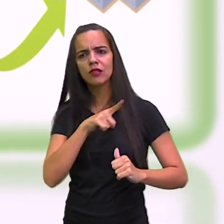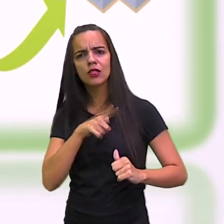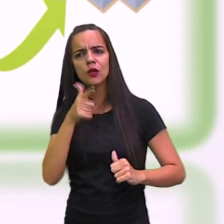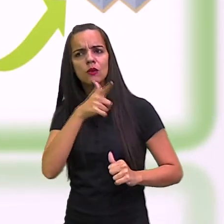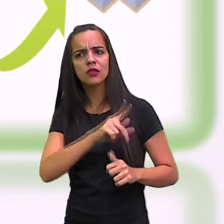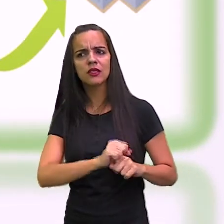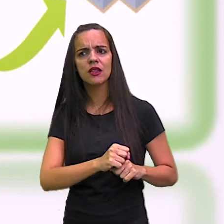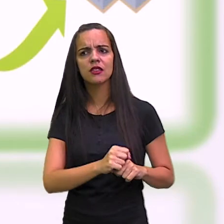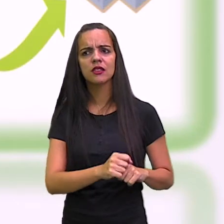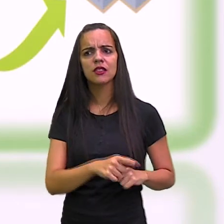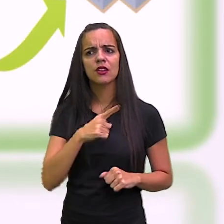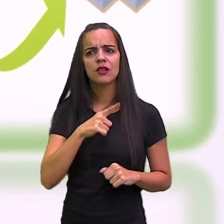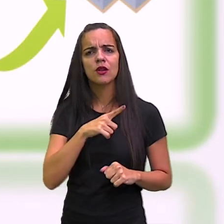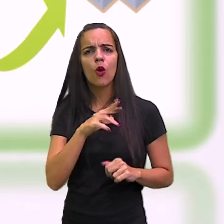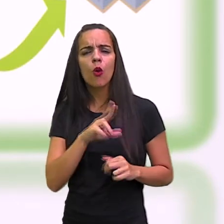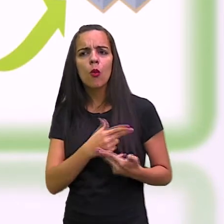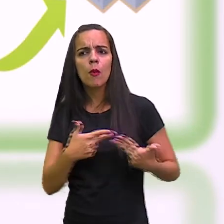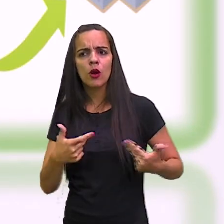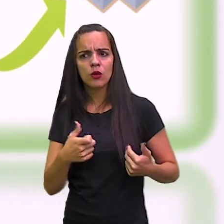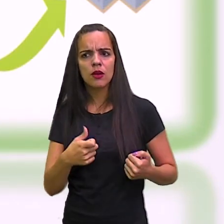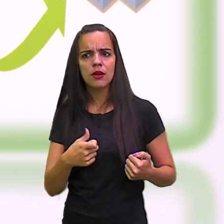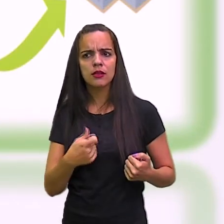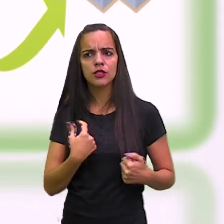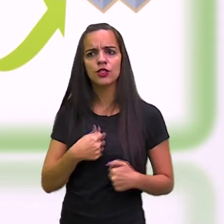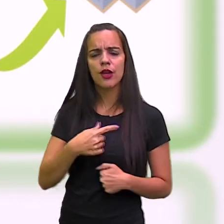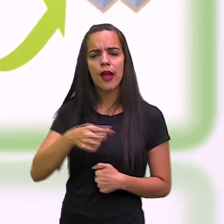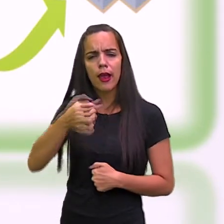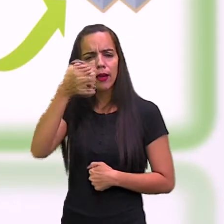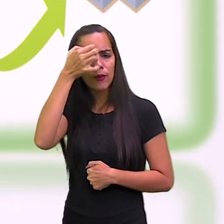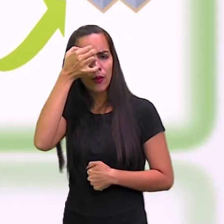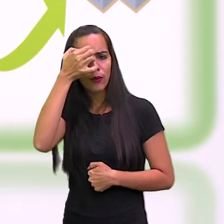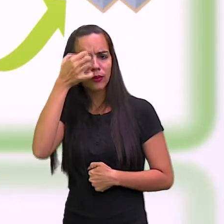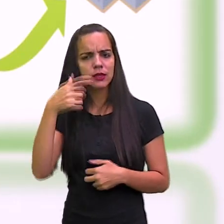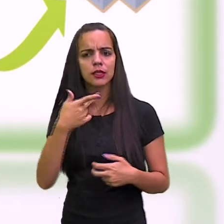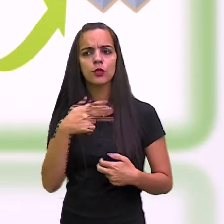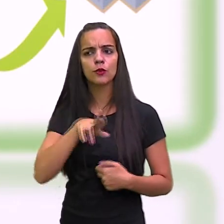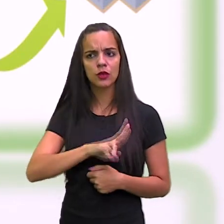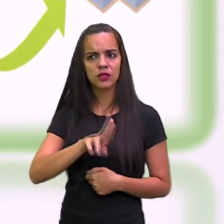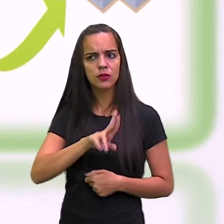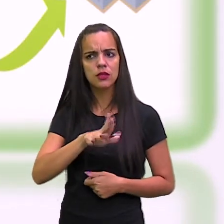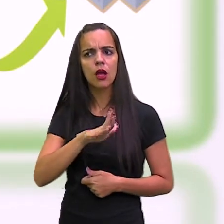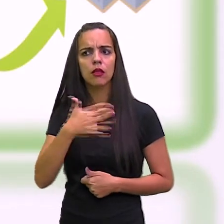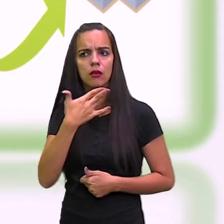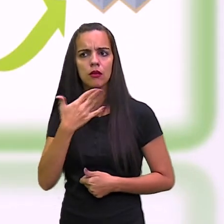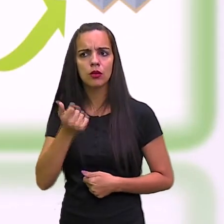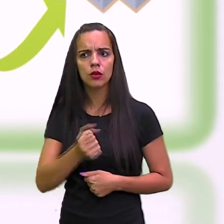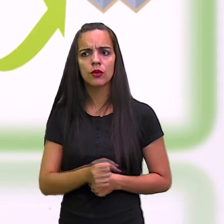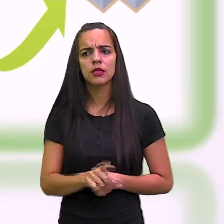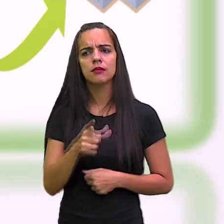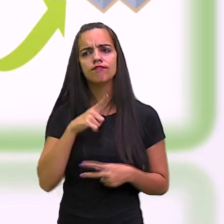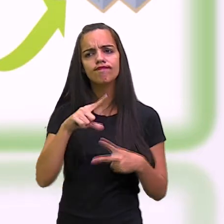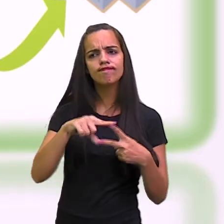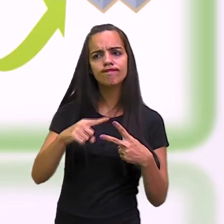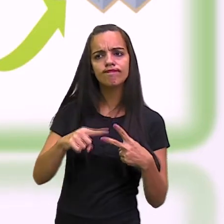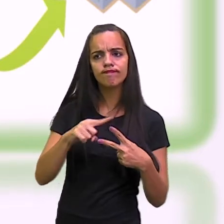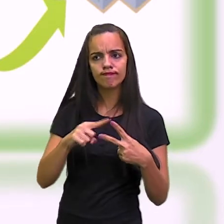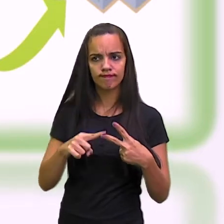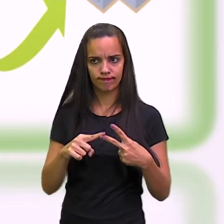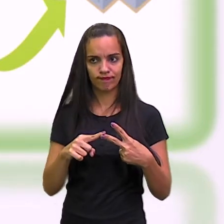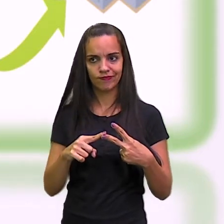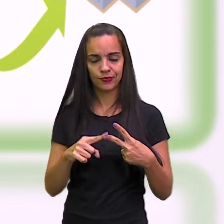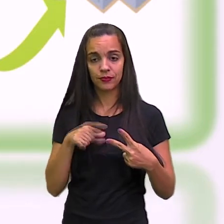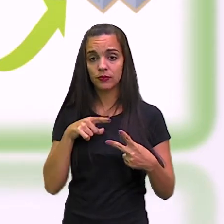intervenção humana seja feita de forma consciente. Além disso, Existem duas